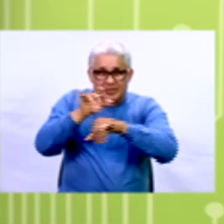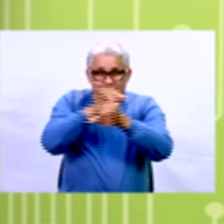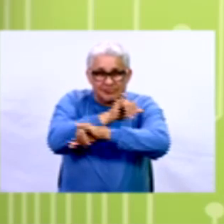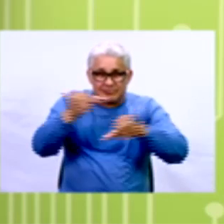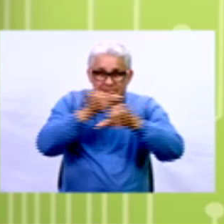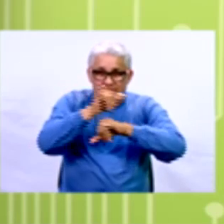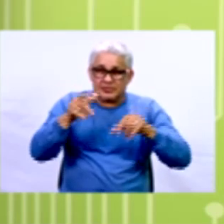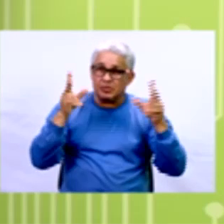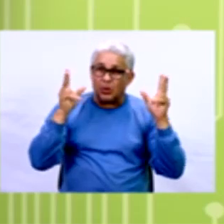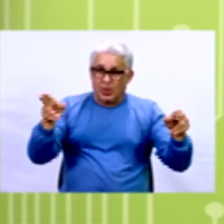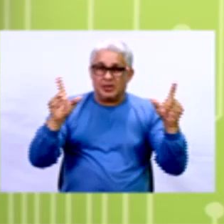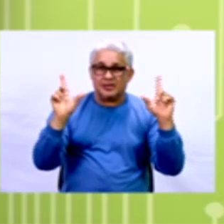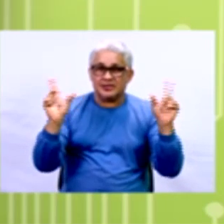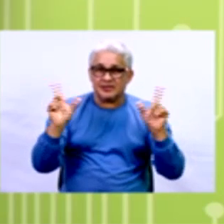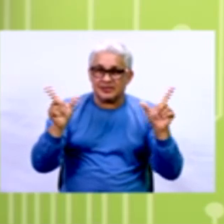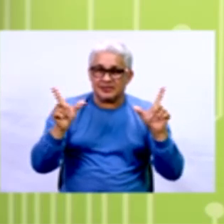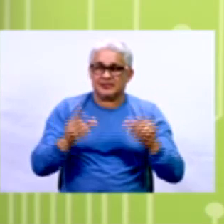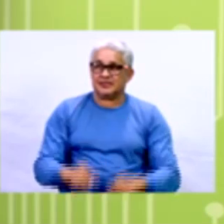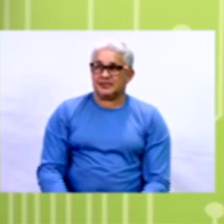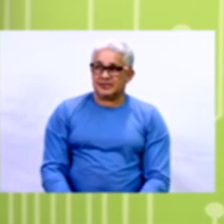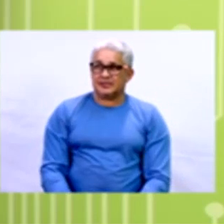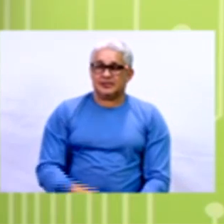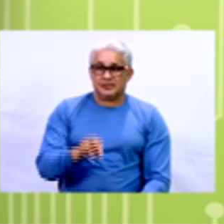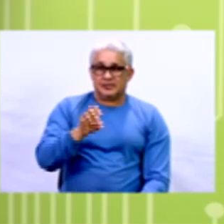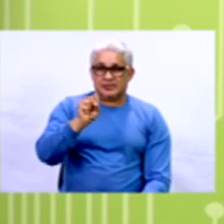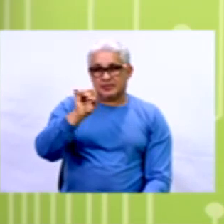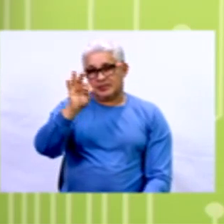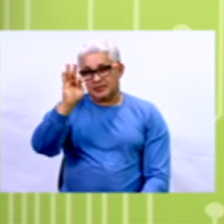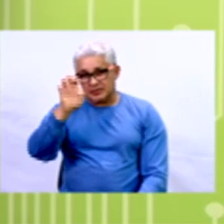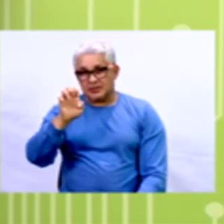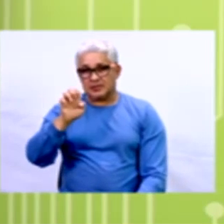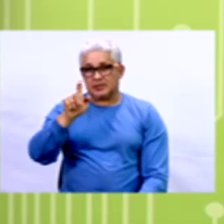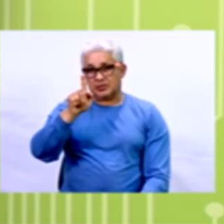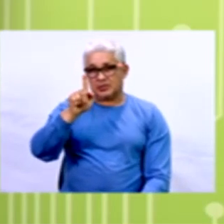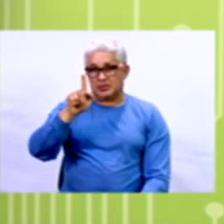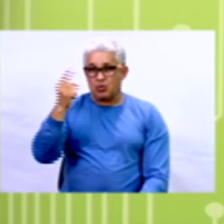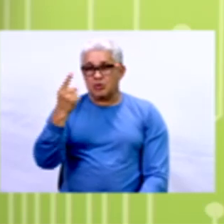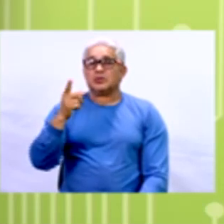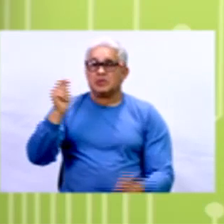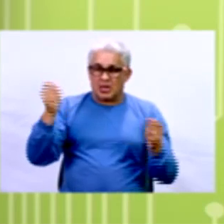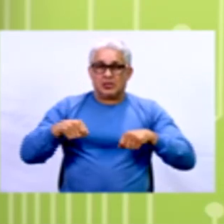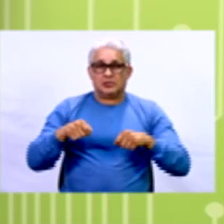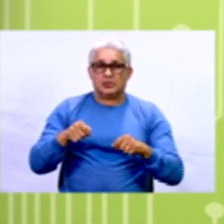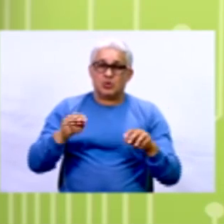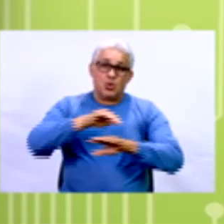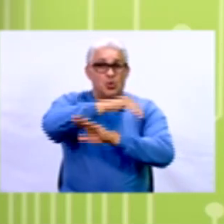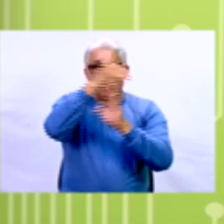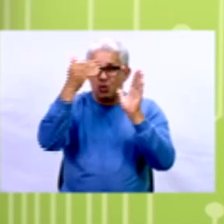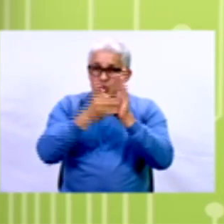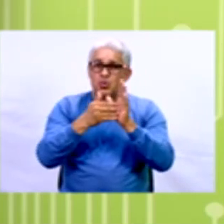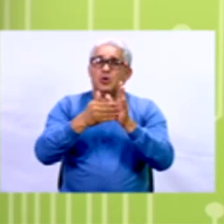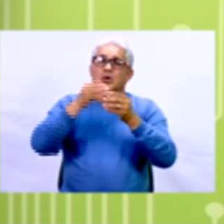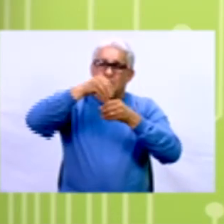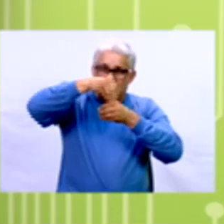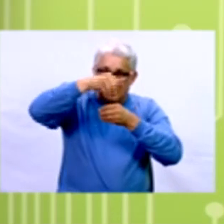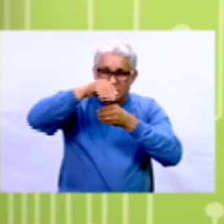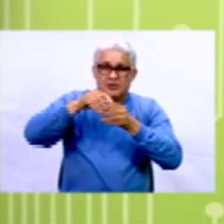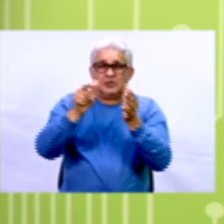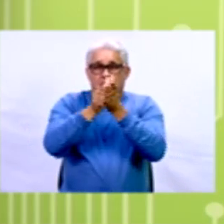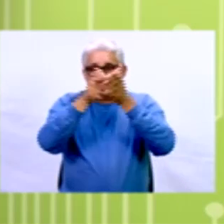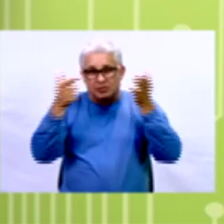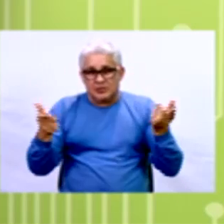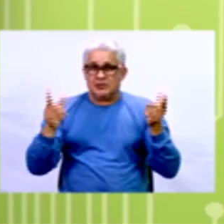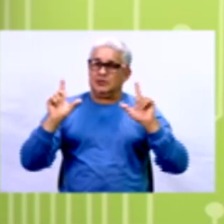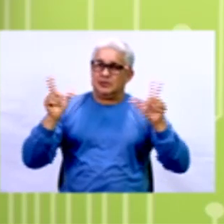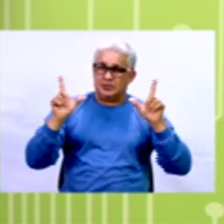se fosse na televisão. Inclusive no site do G1 você consegue visualizar todo o conteúdo dos jornais da televisão,